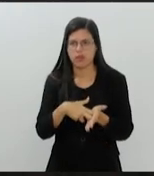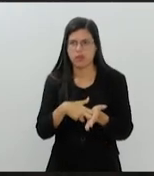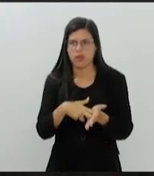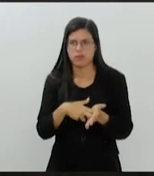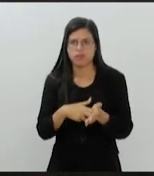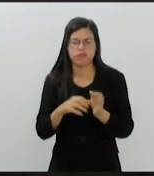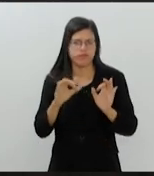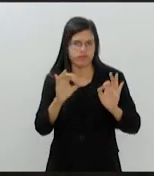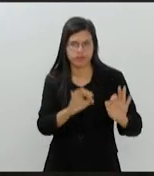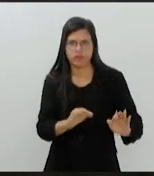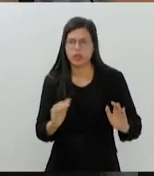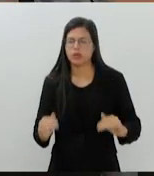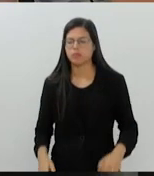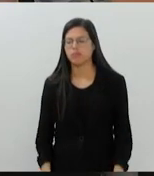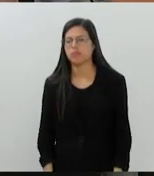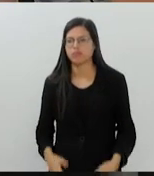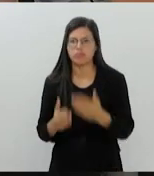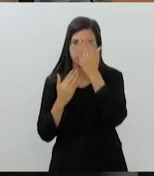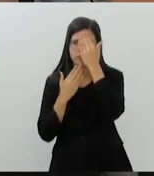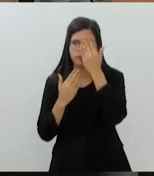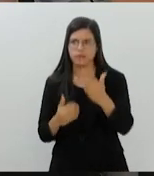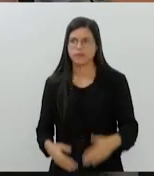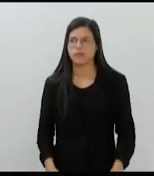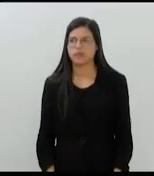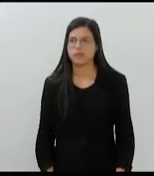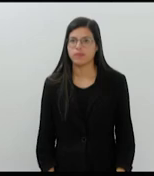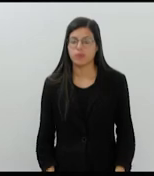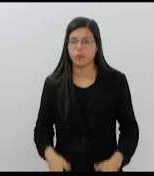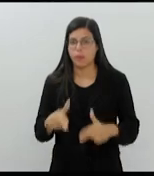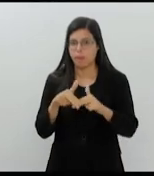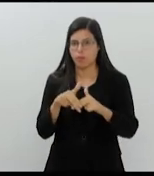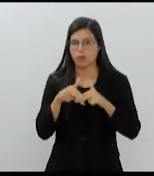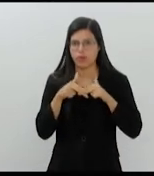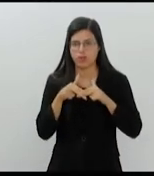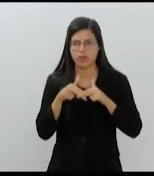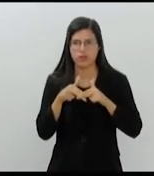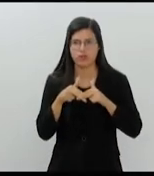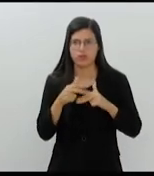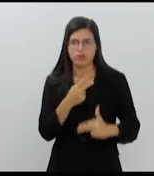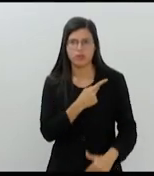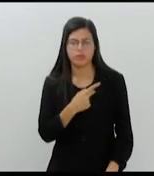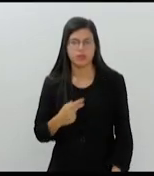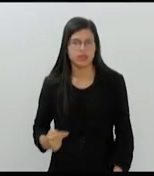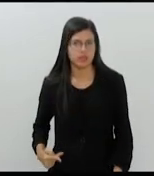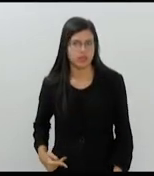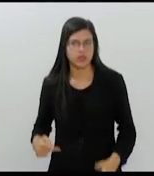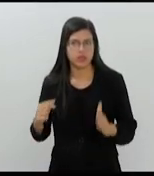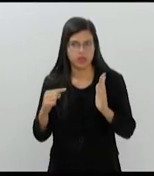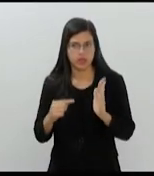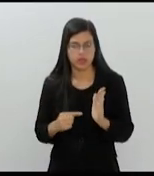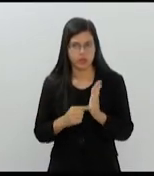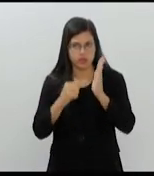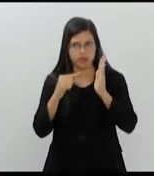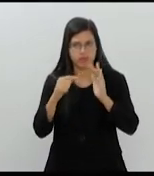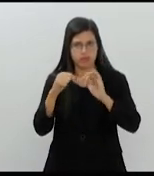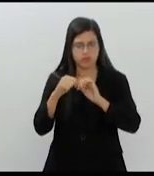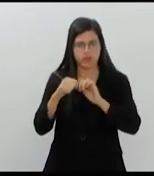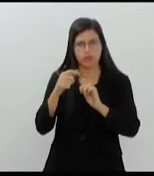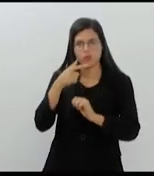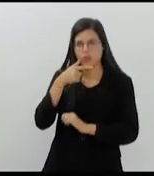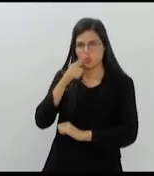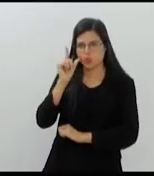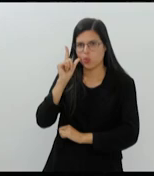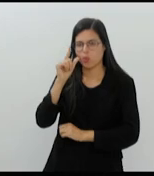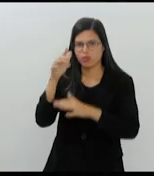de razão. Muito obrigado. Por isso, presidente, que denúncia eu fiz ontem ao Tribunal